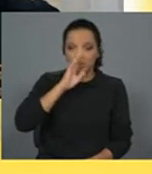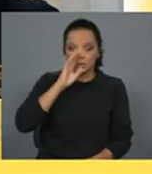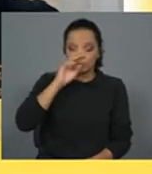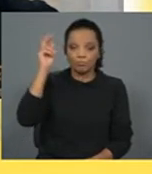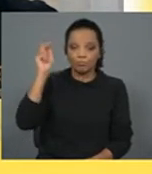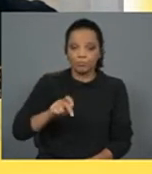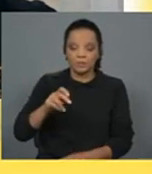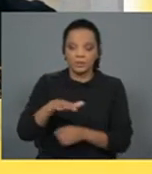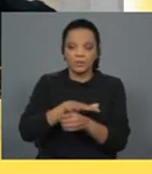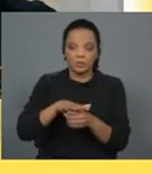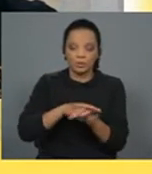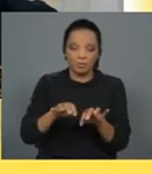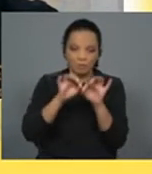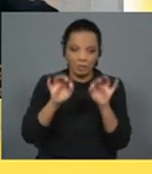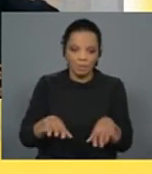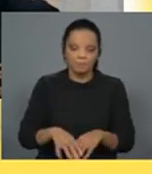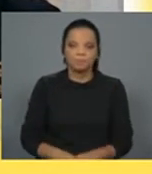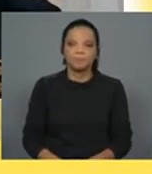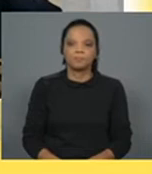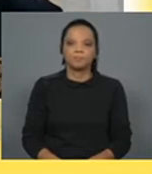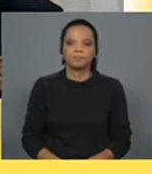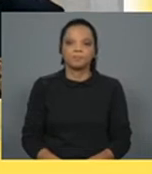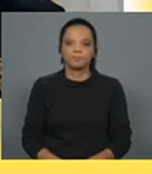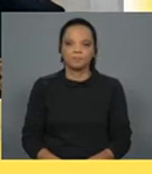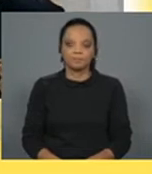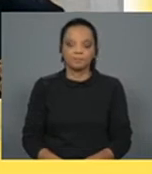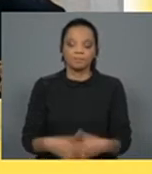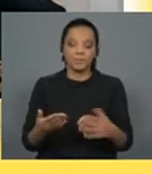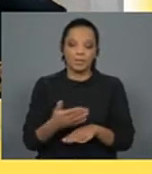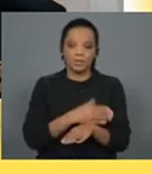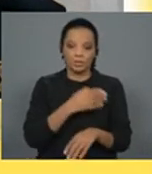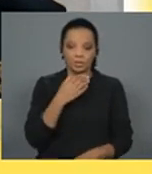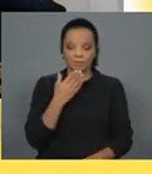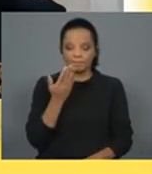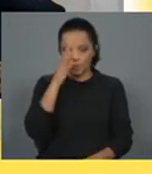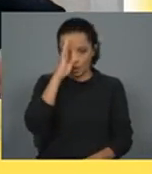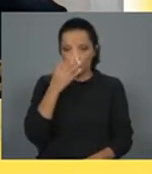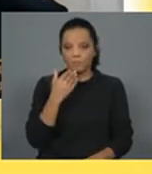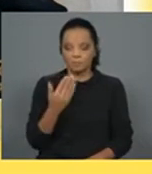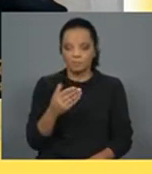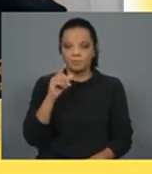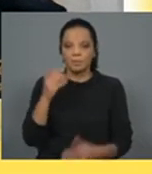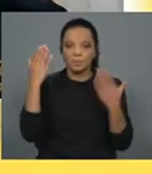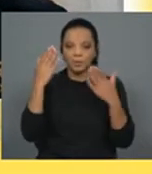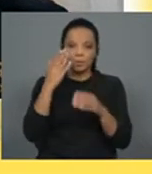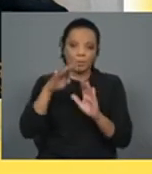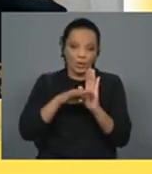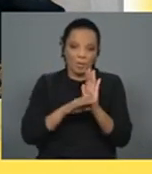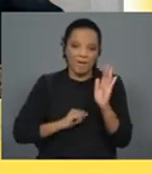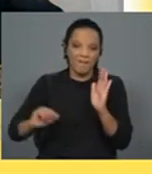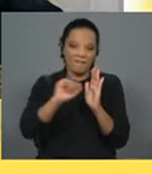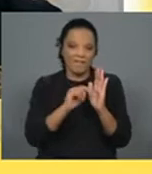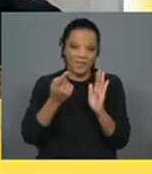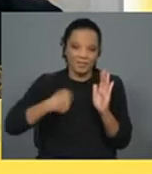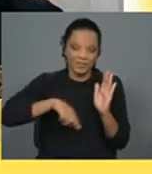confrontados com uma tragédia desta natureza? Bom, antes de mais agradecer e dar obviamente meus parabéns pelo nosso programa, que exatamente isto nós